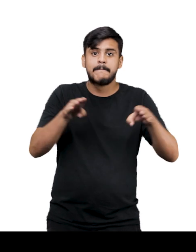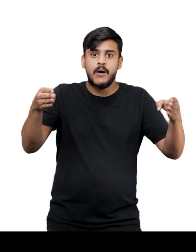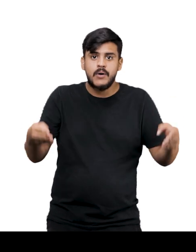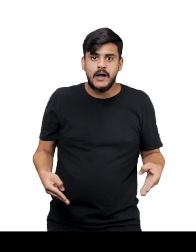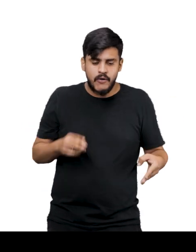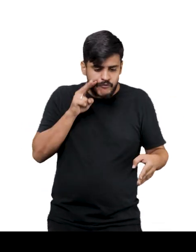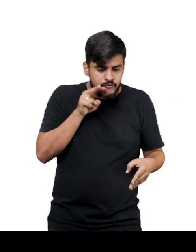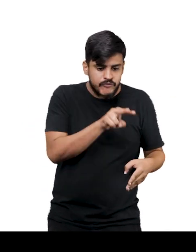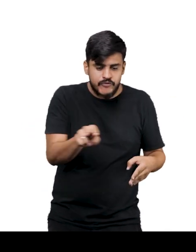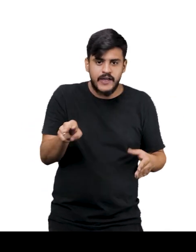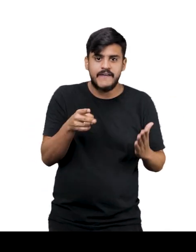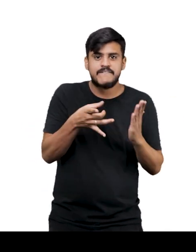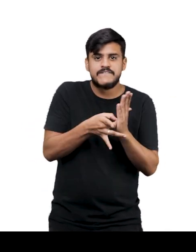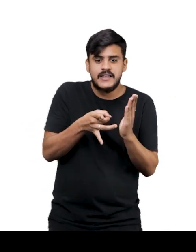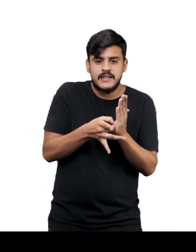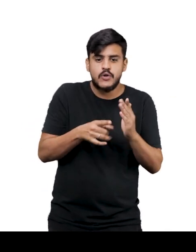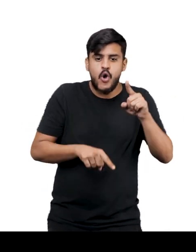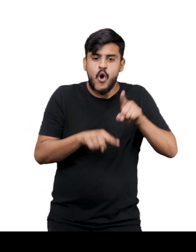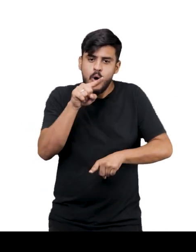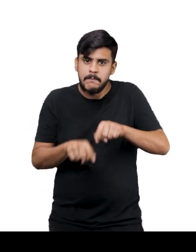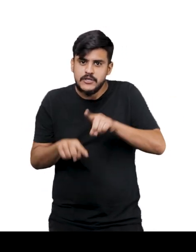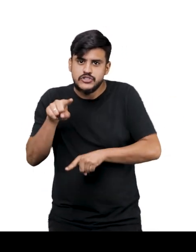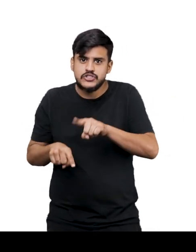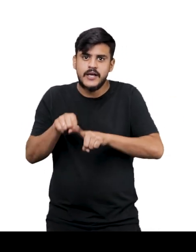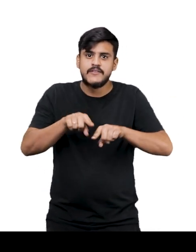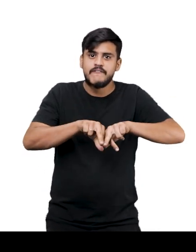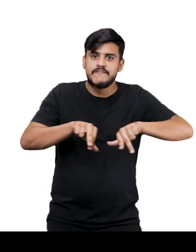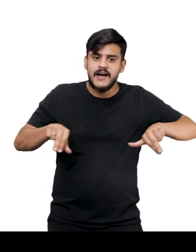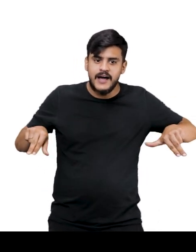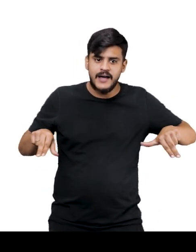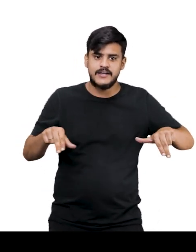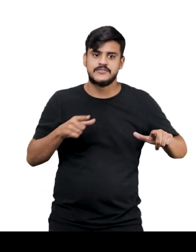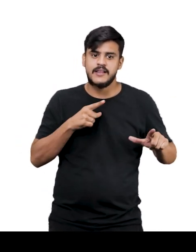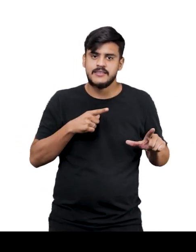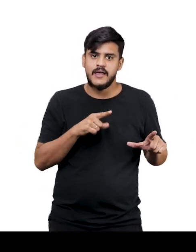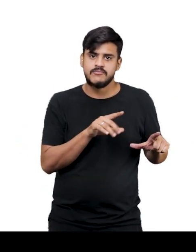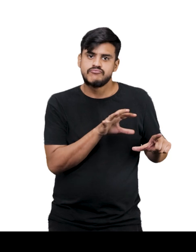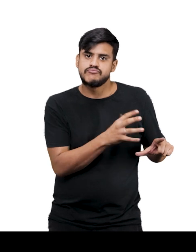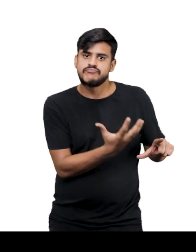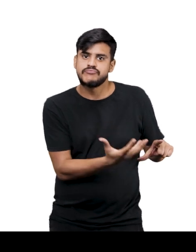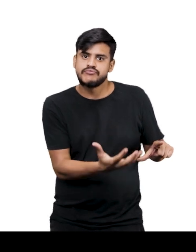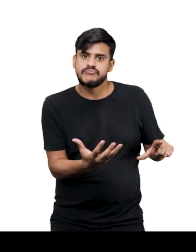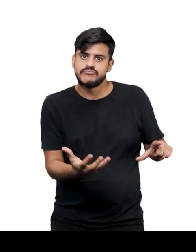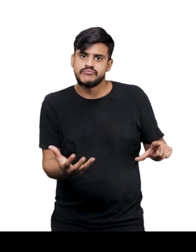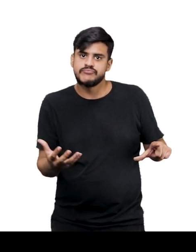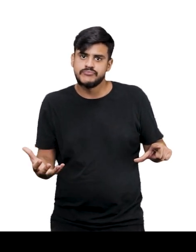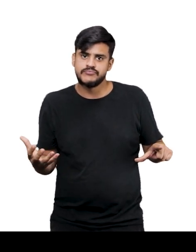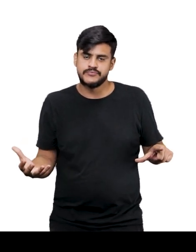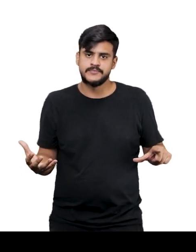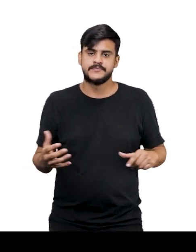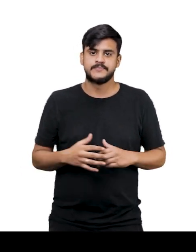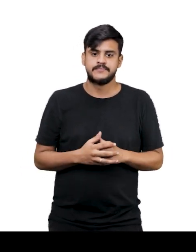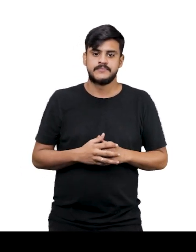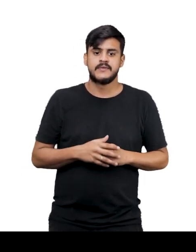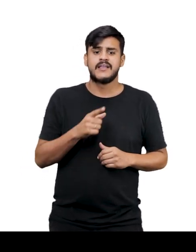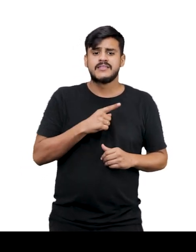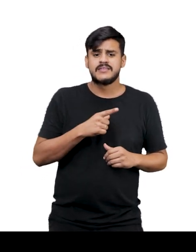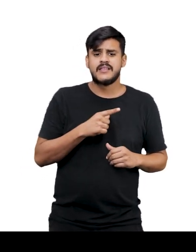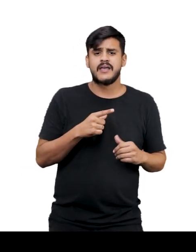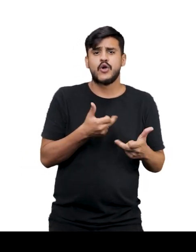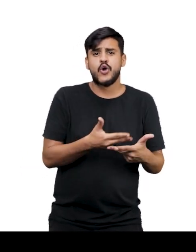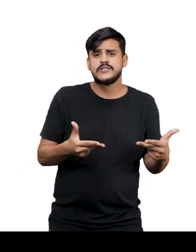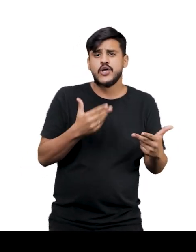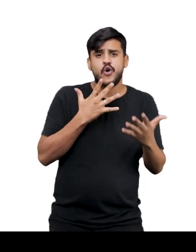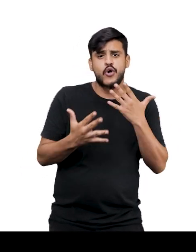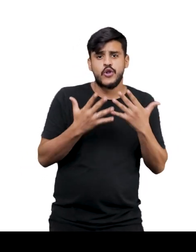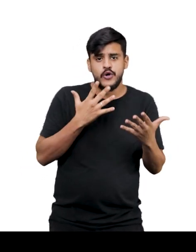desta parte, sobre o balcão, vê-se uma vitrine com alguns objetos da coleção Kitsch dispostos.